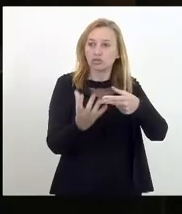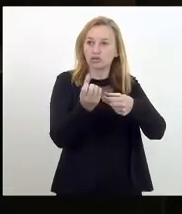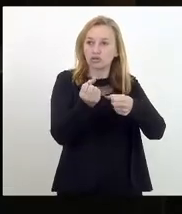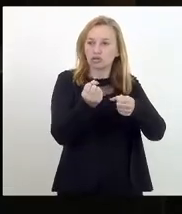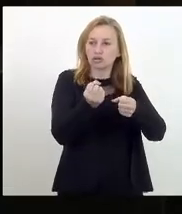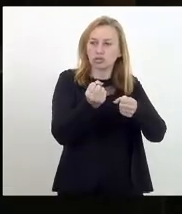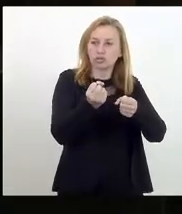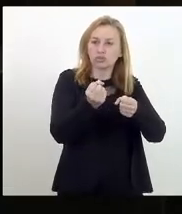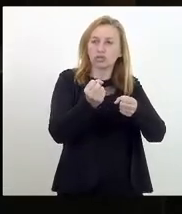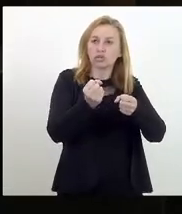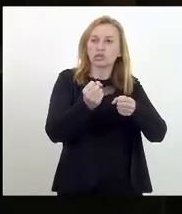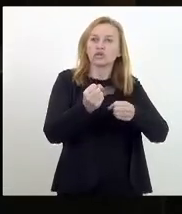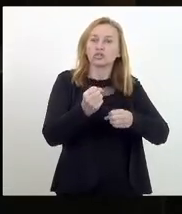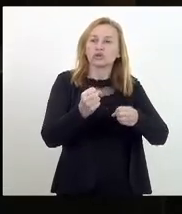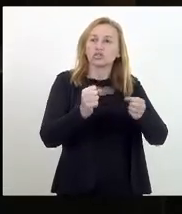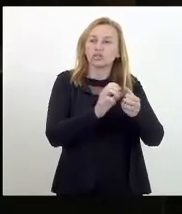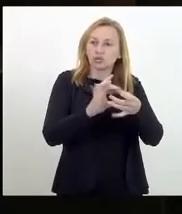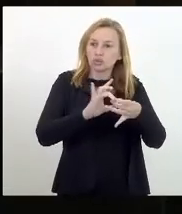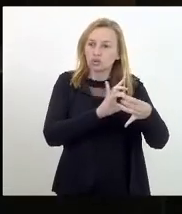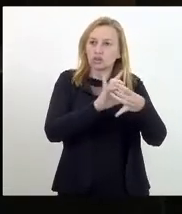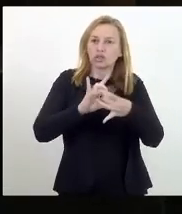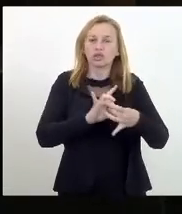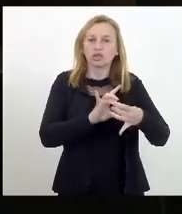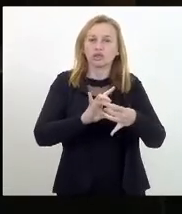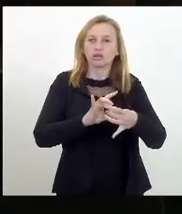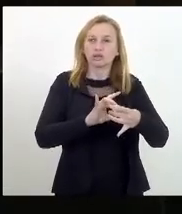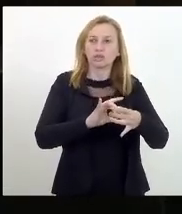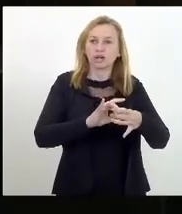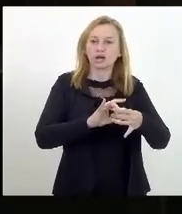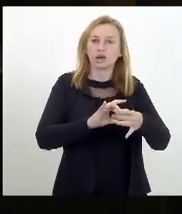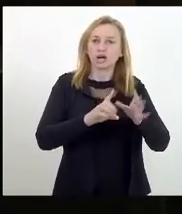engrandecimento da nação brasileira